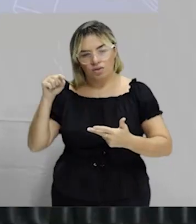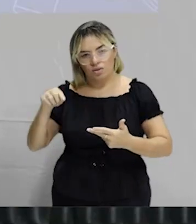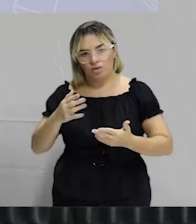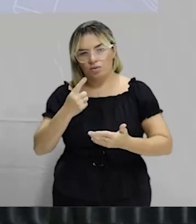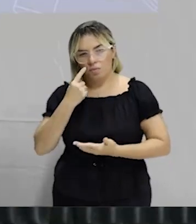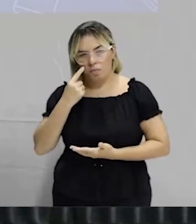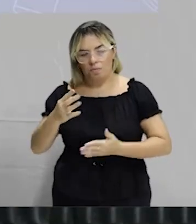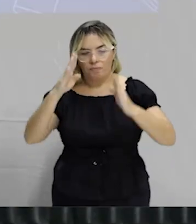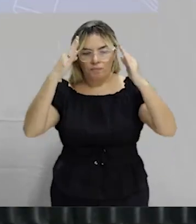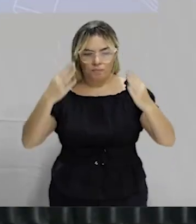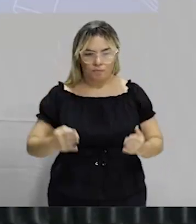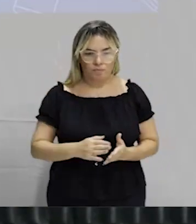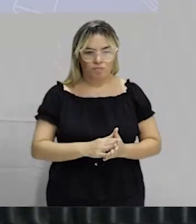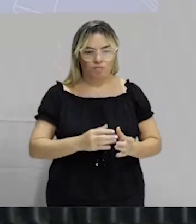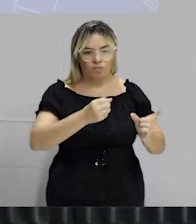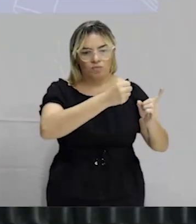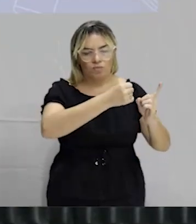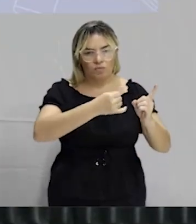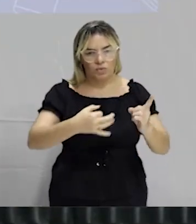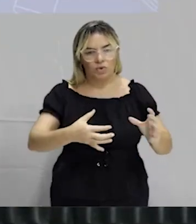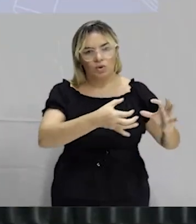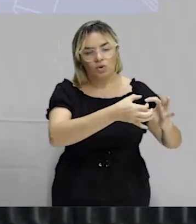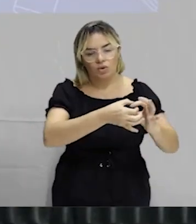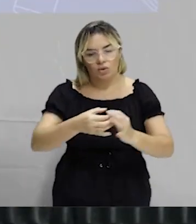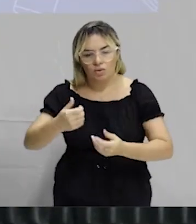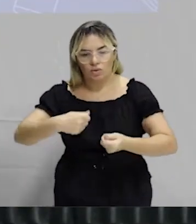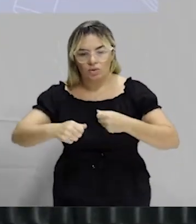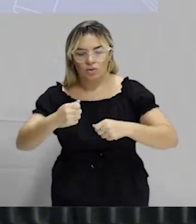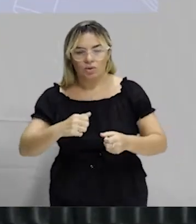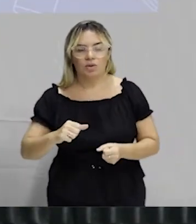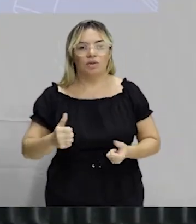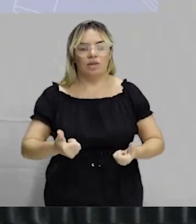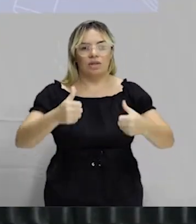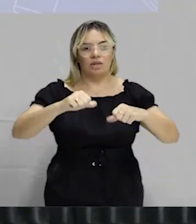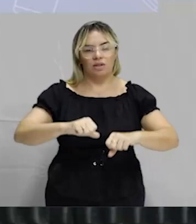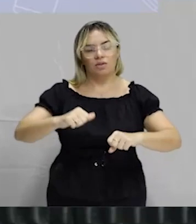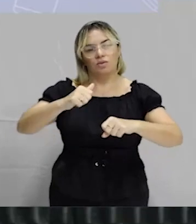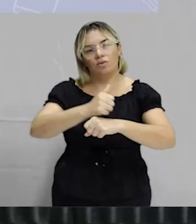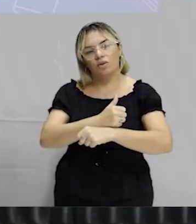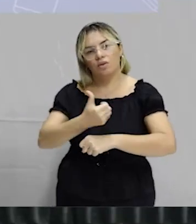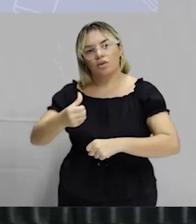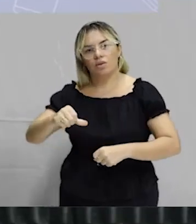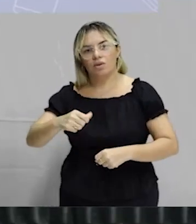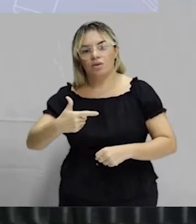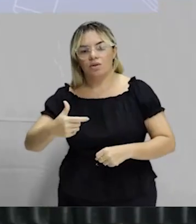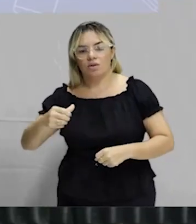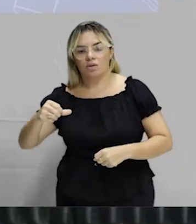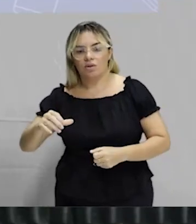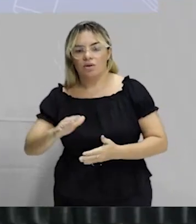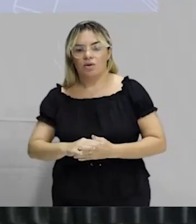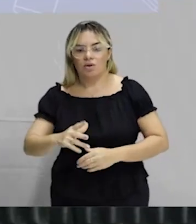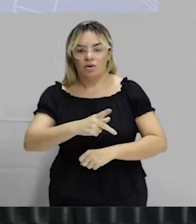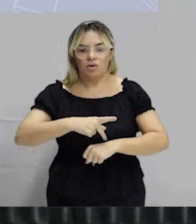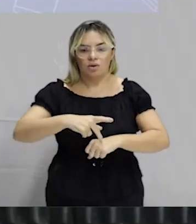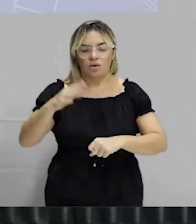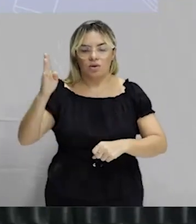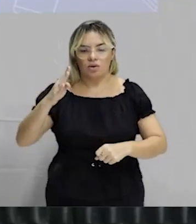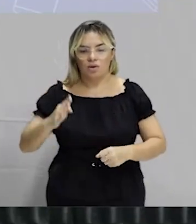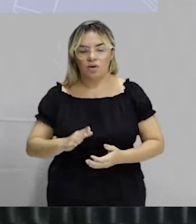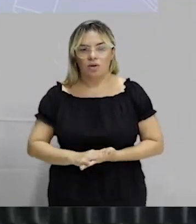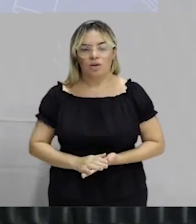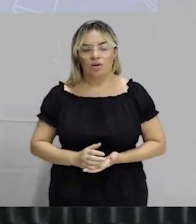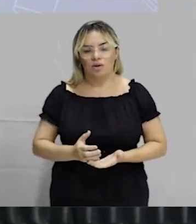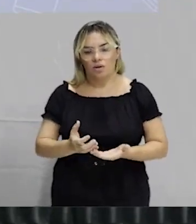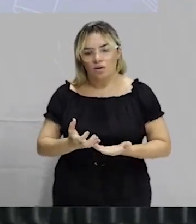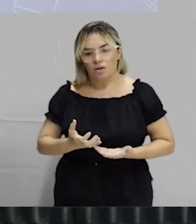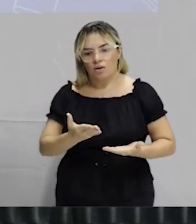o cenário econômico descrito, que é a crise de 29, o Estado brasileiro assume a partir de 1930 uma política de incentivo ao